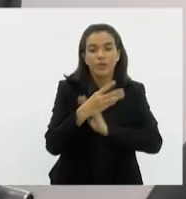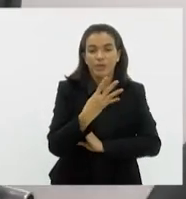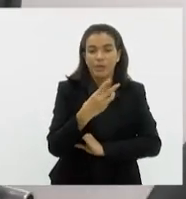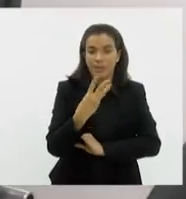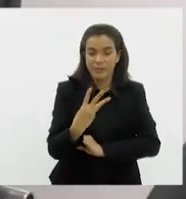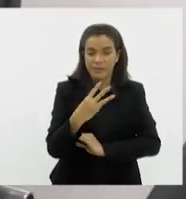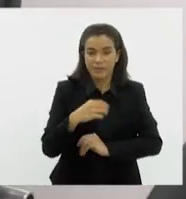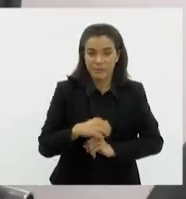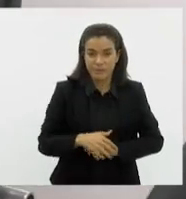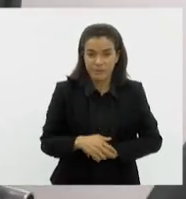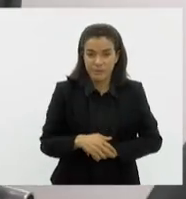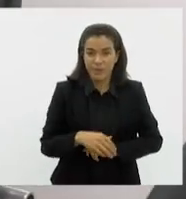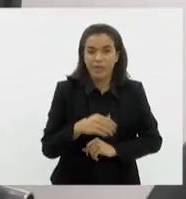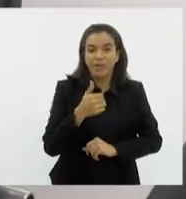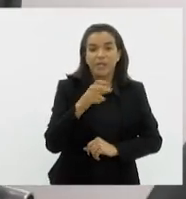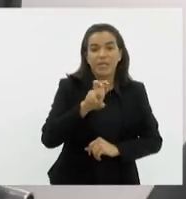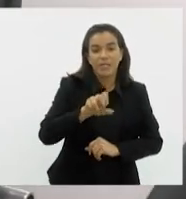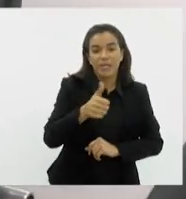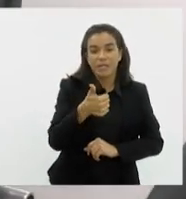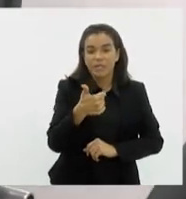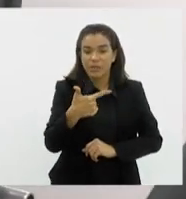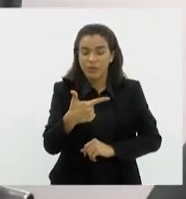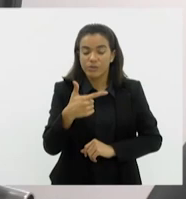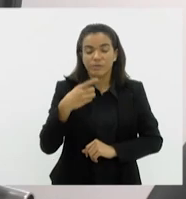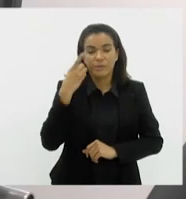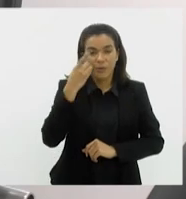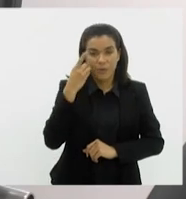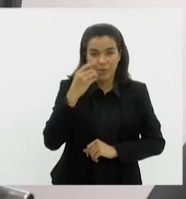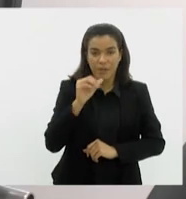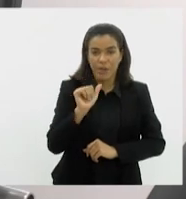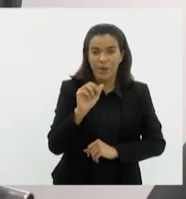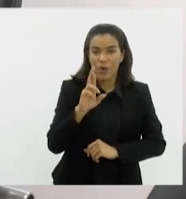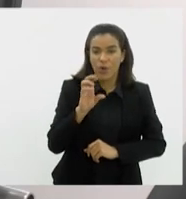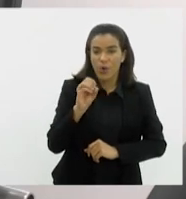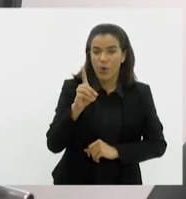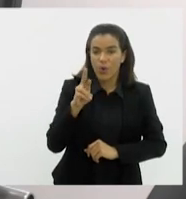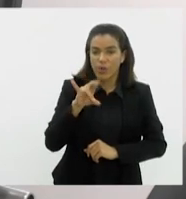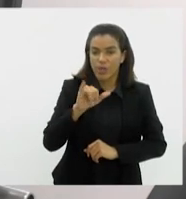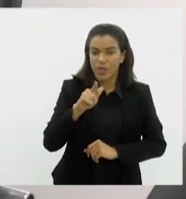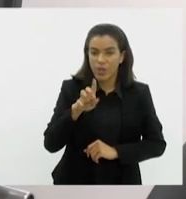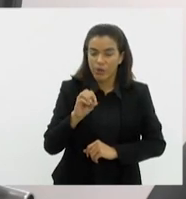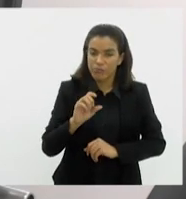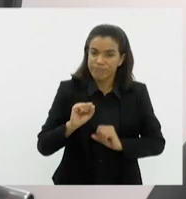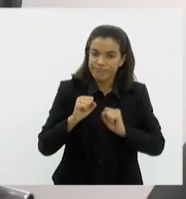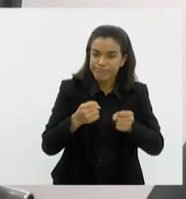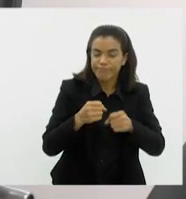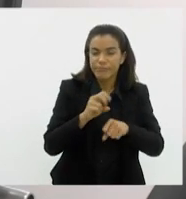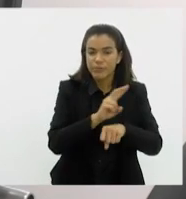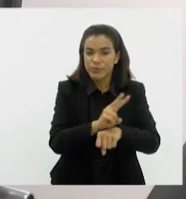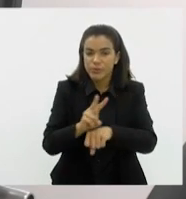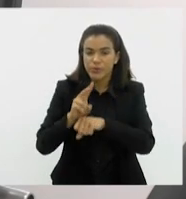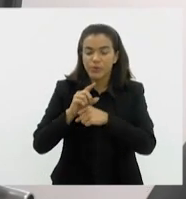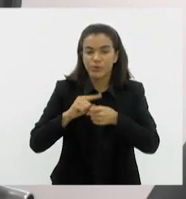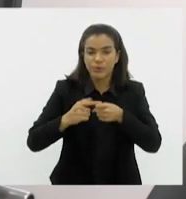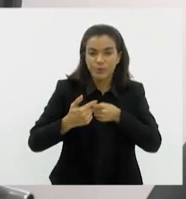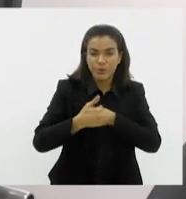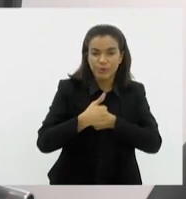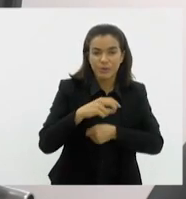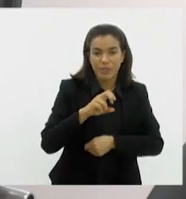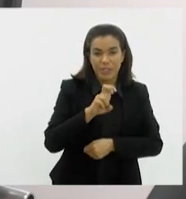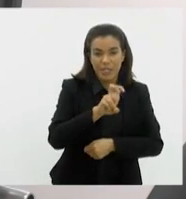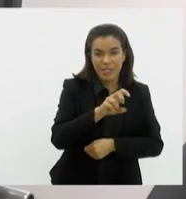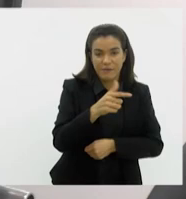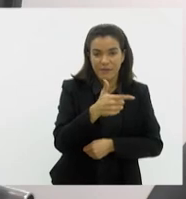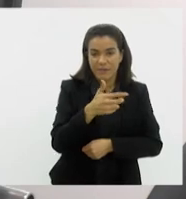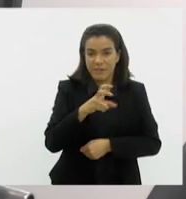pauta. PL 512 de 23, de autoria do deputado Rodrigo Amorim, que cria o Programa de Apoio à Defesa Civil nos municípios com menos de 25 mil habitantes